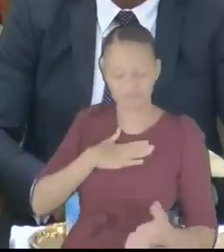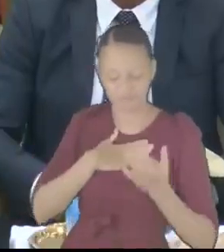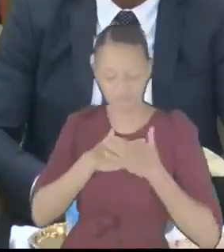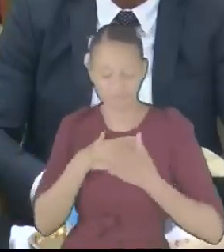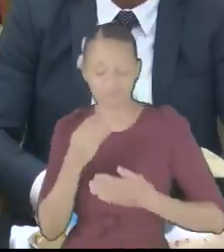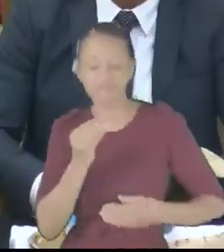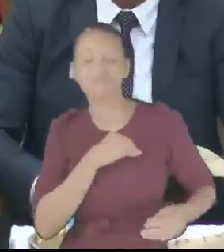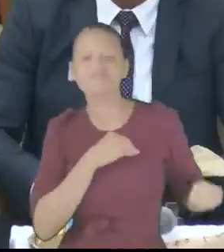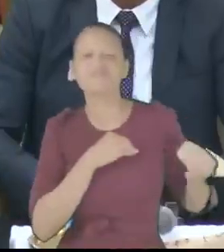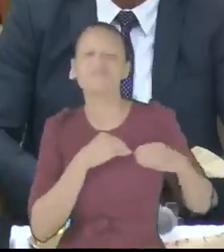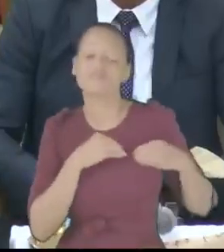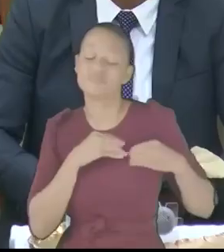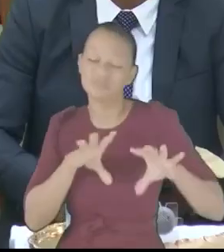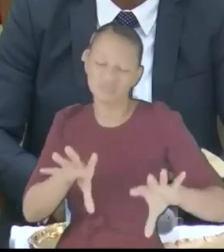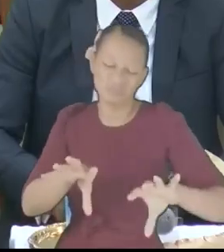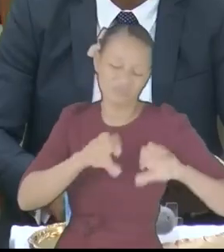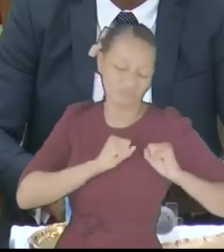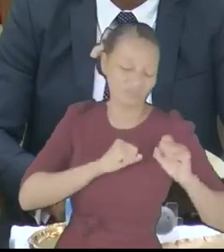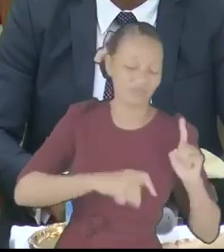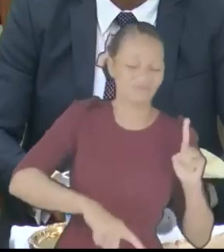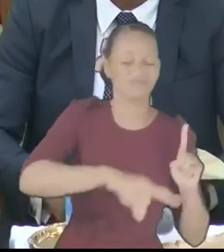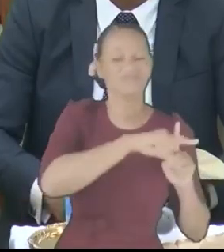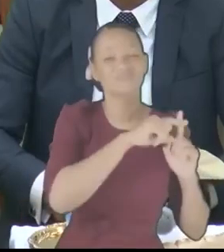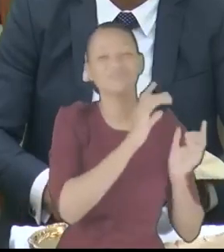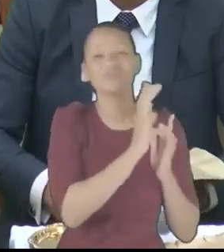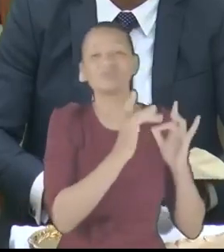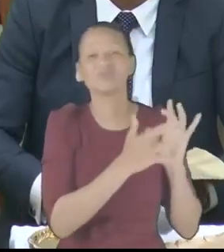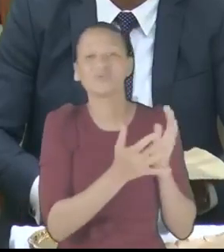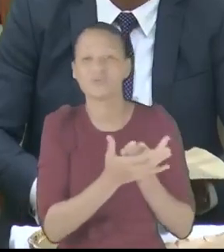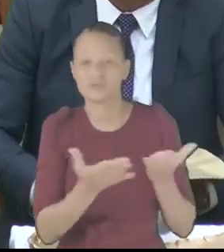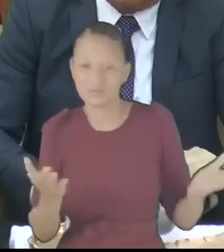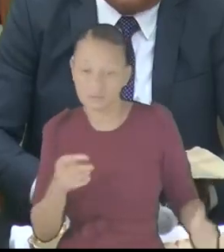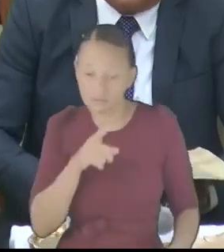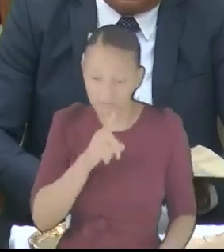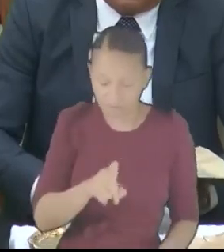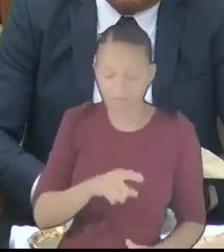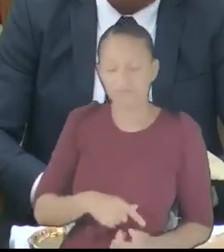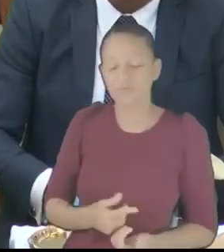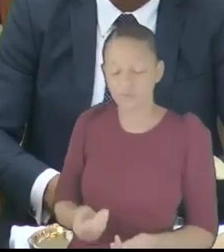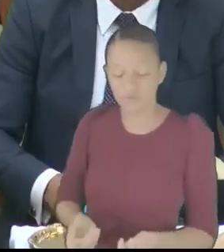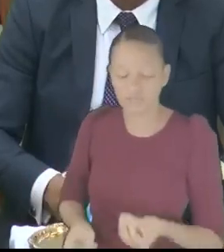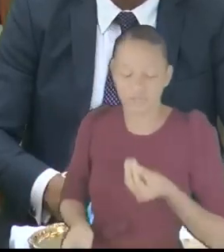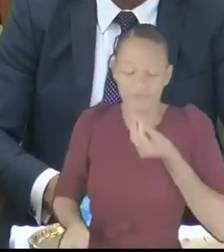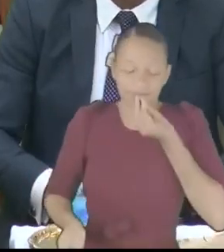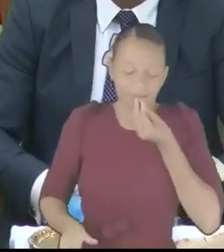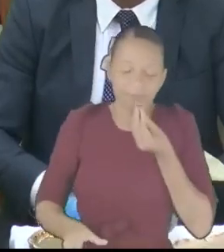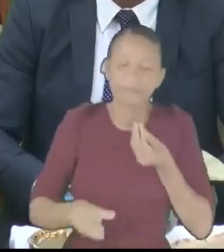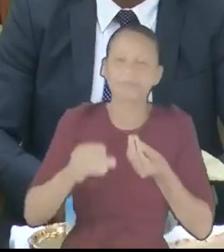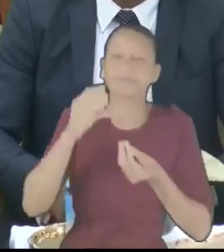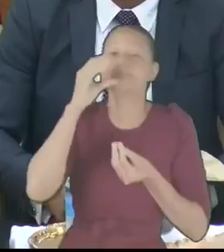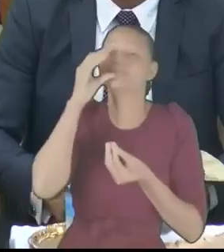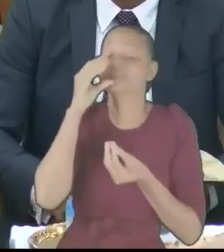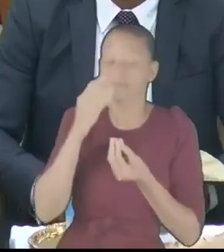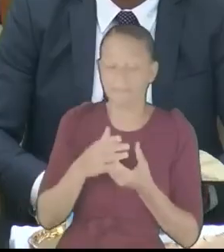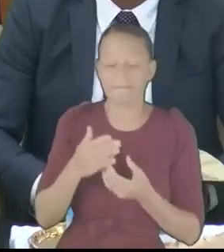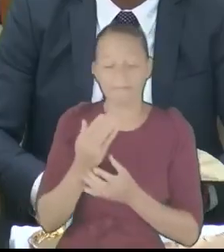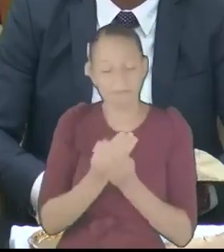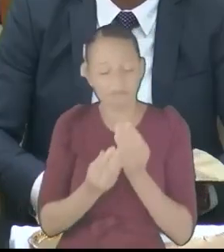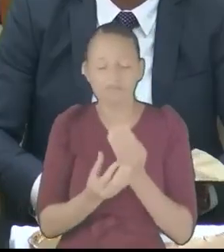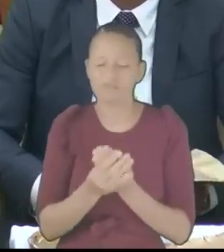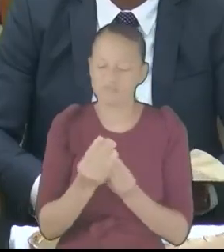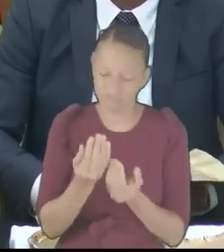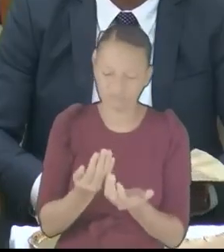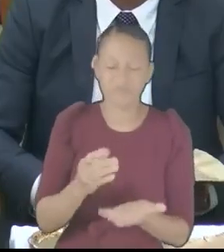pecados castigados em Jesus. Quando você for cear hoje, você com pão na mão, com